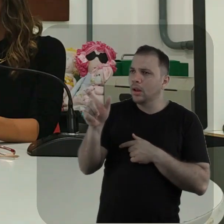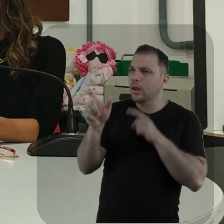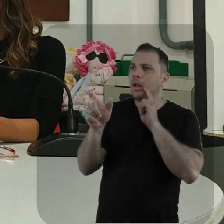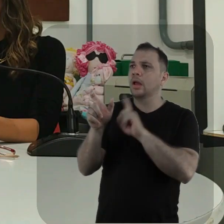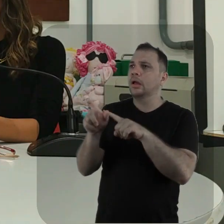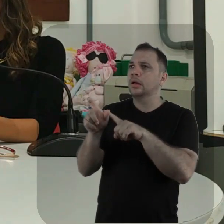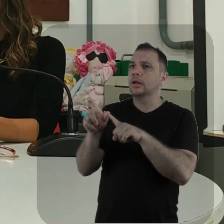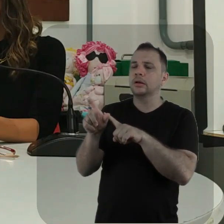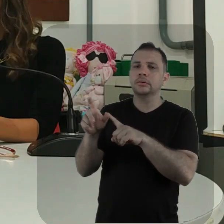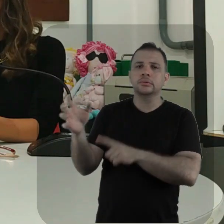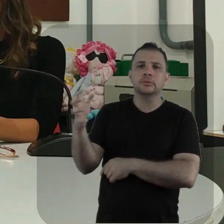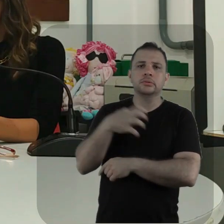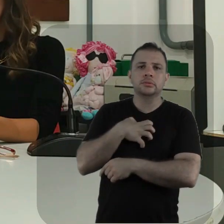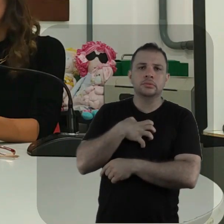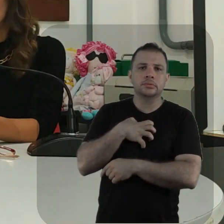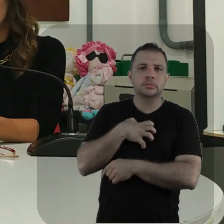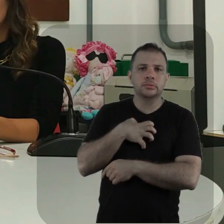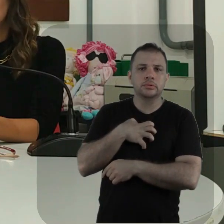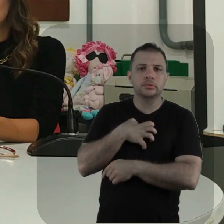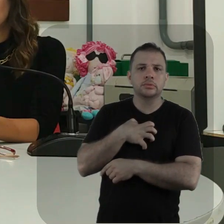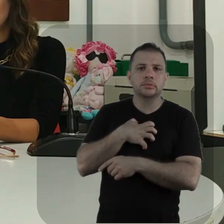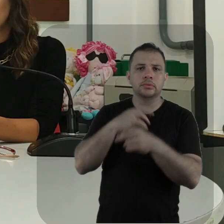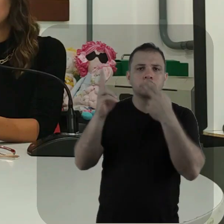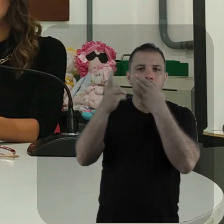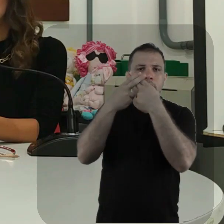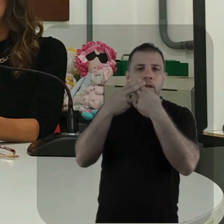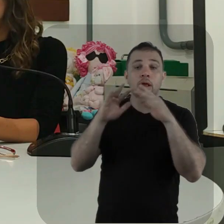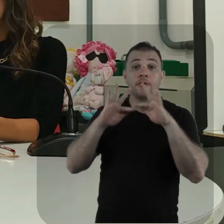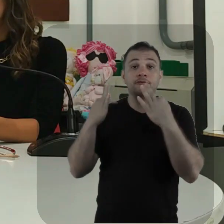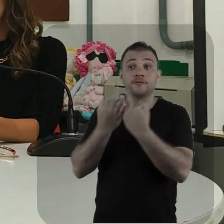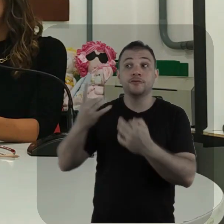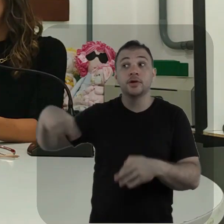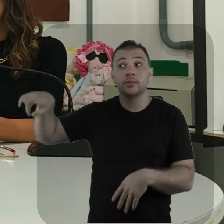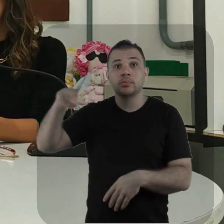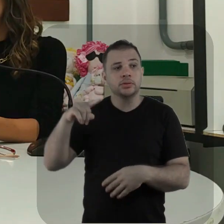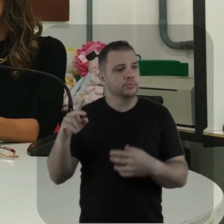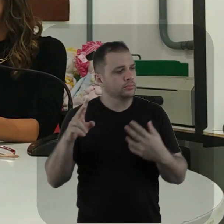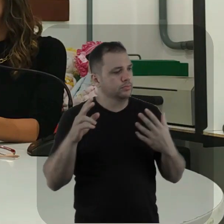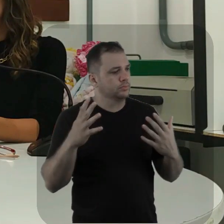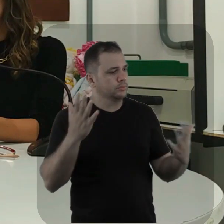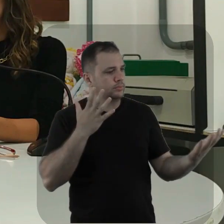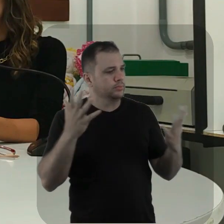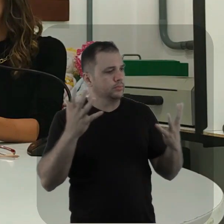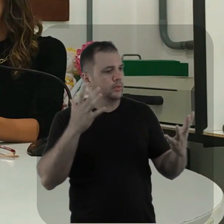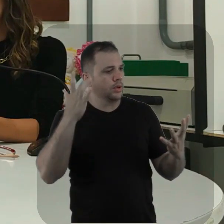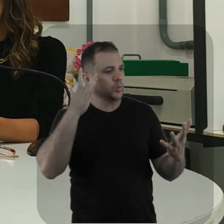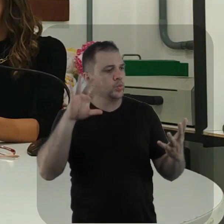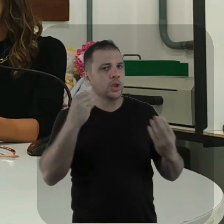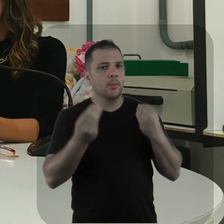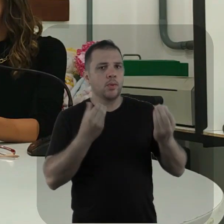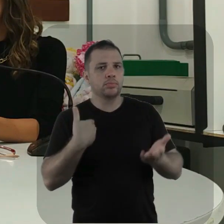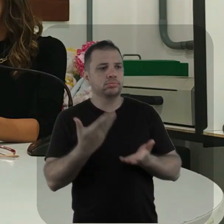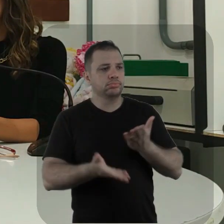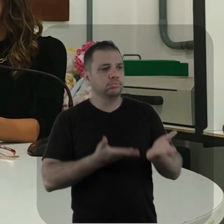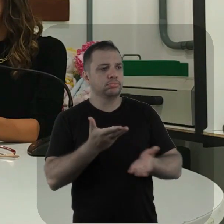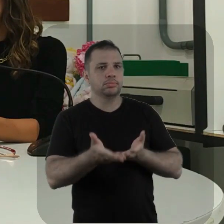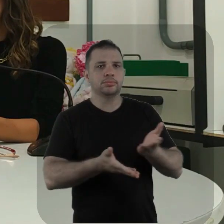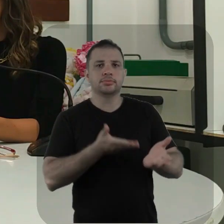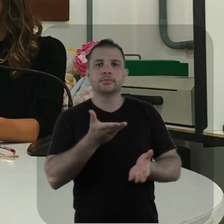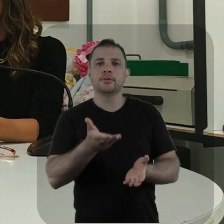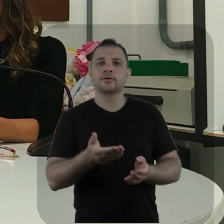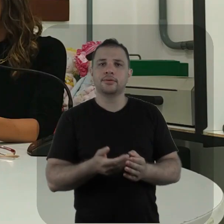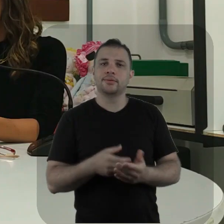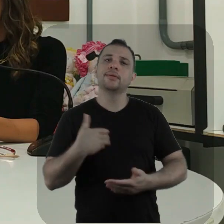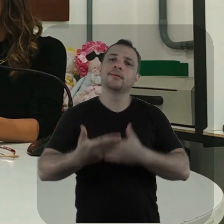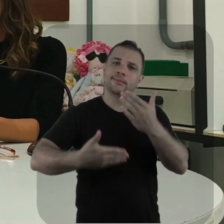estigmatizada, a família sem saber, também essa questão, né, de como lidar, o que fazer diante de tudo isso. E aí você, na